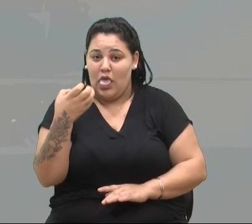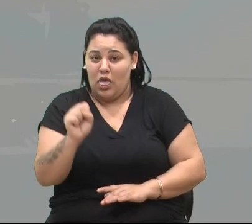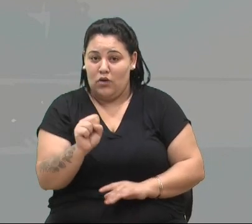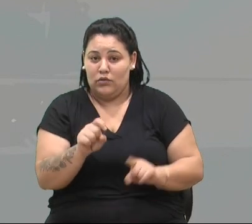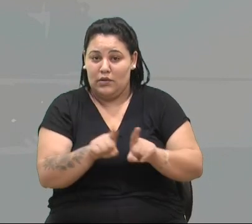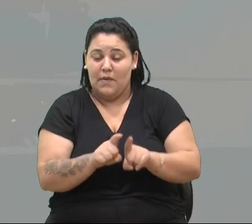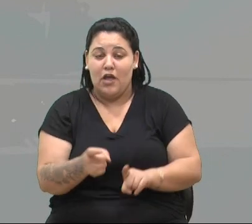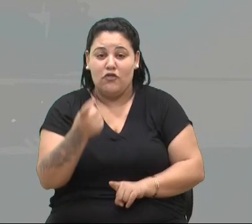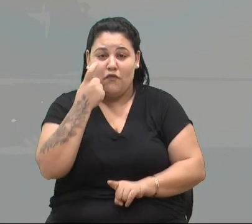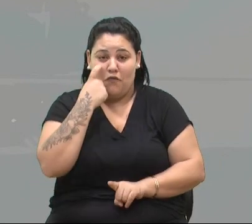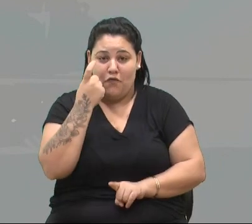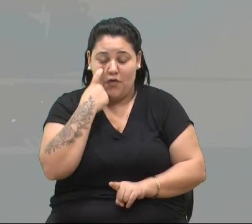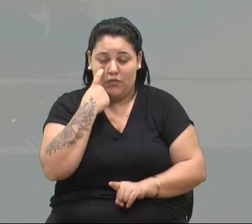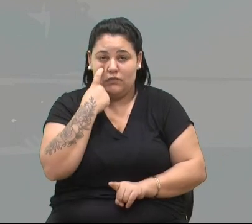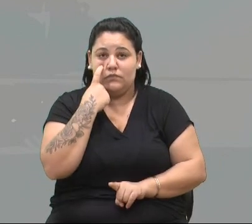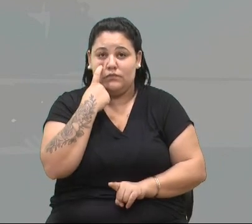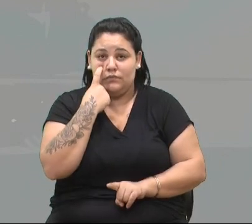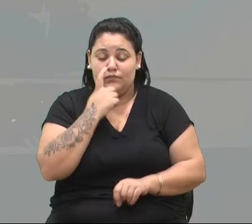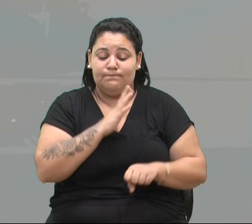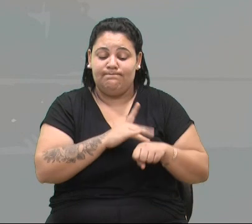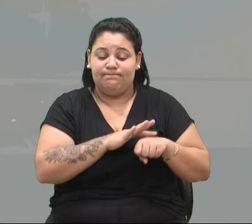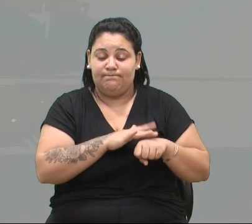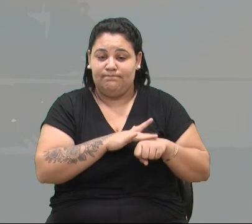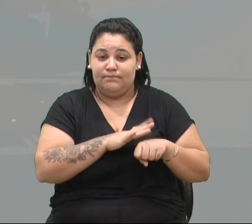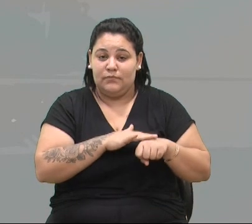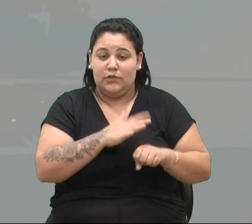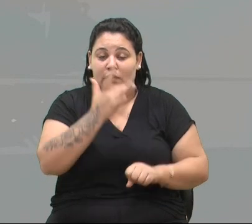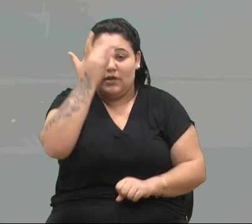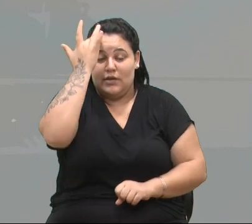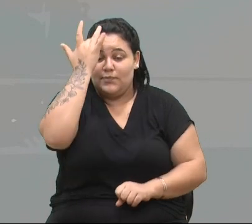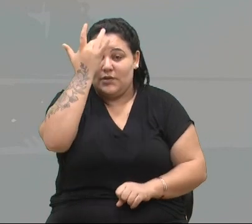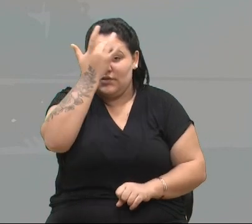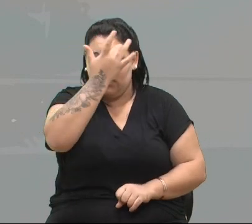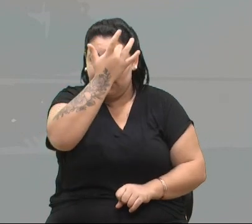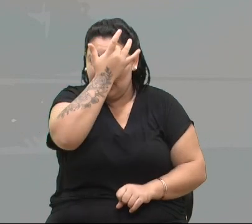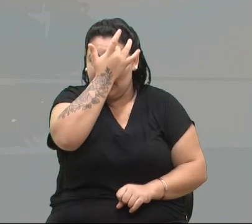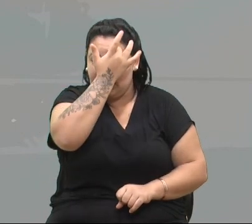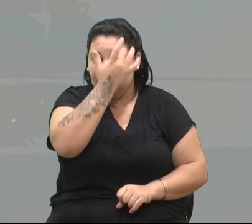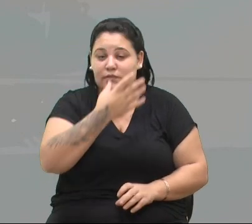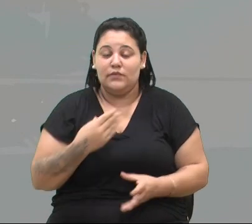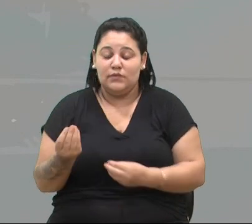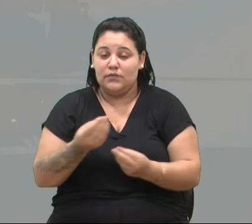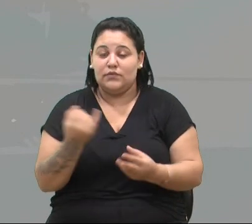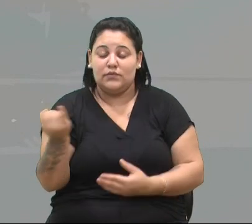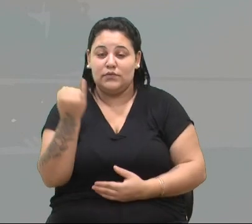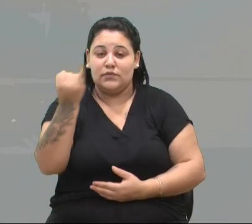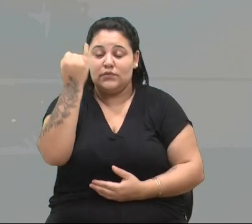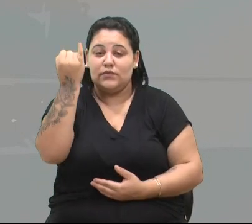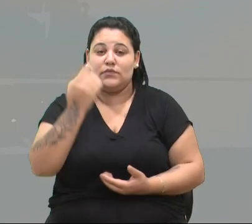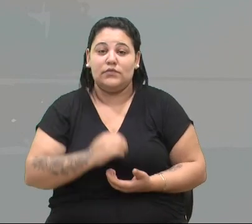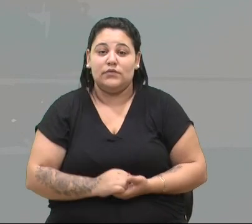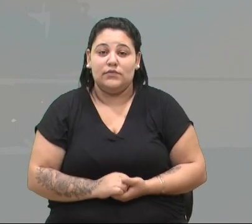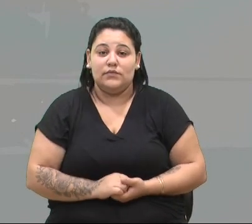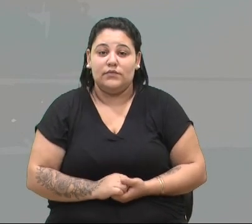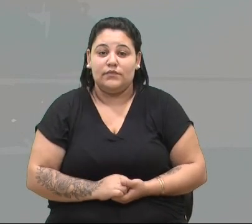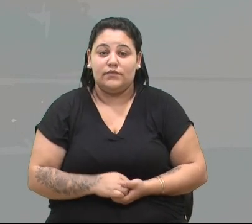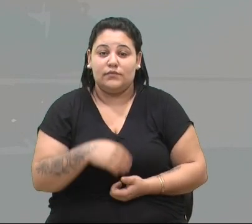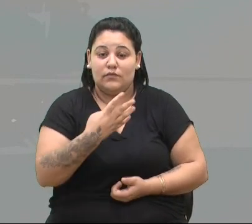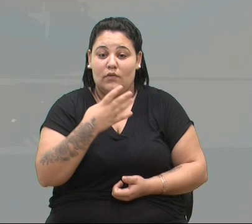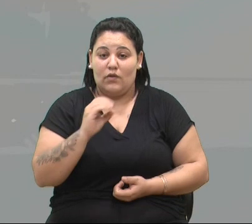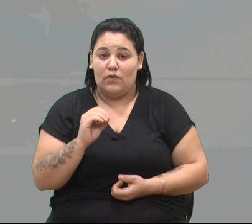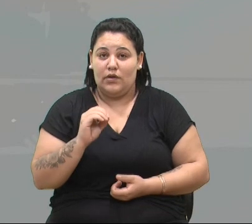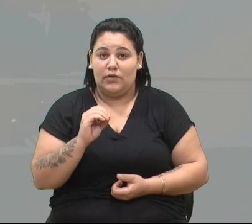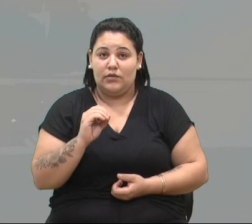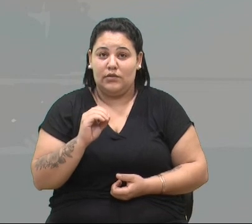aí um adoecimento mental da população muito importante, o número aqui prova isso. 40 moradores